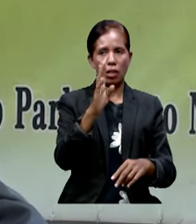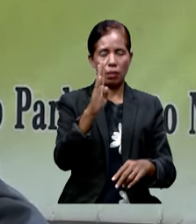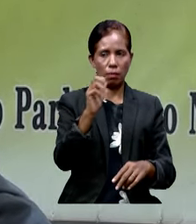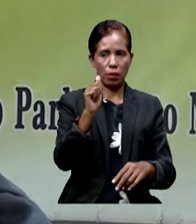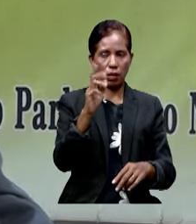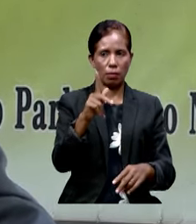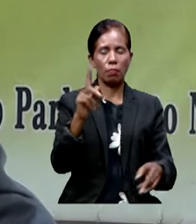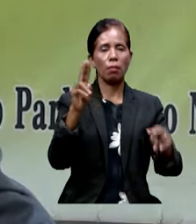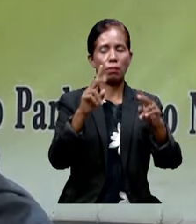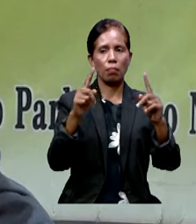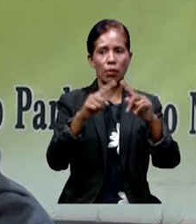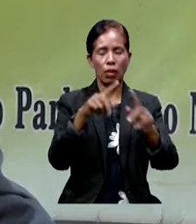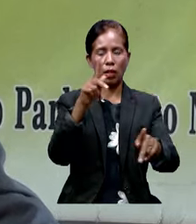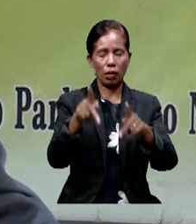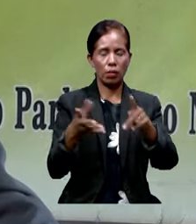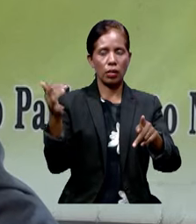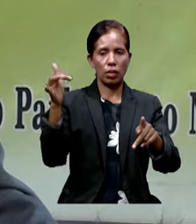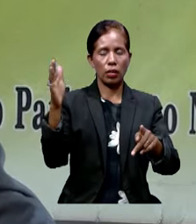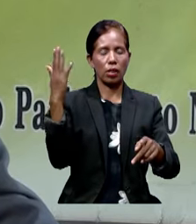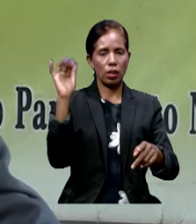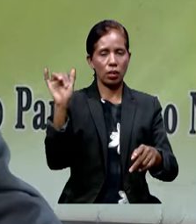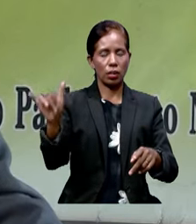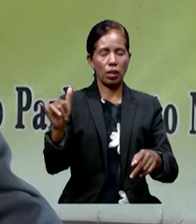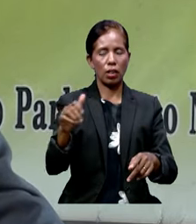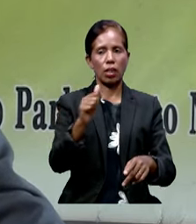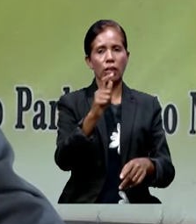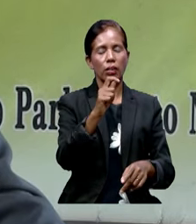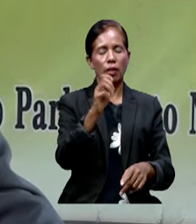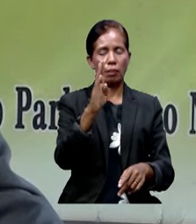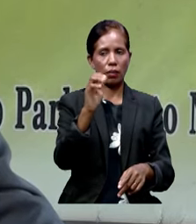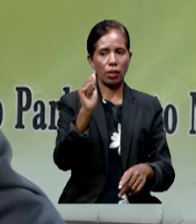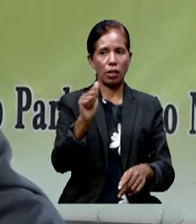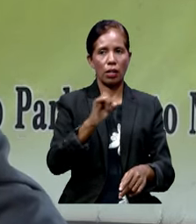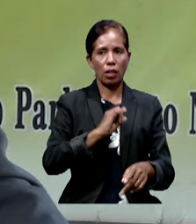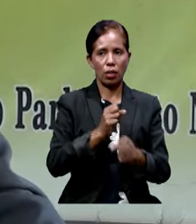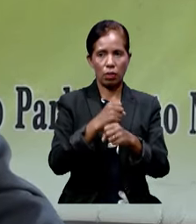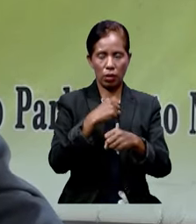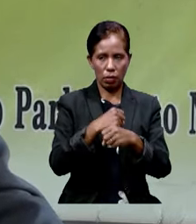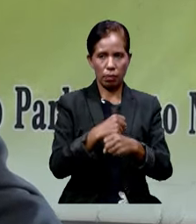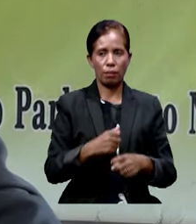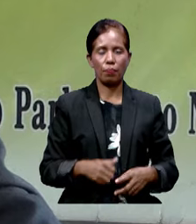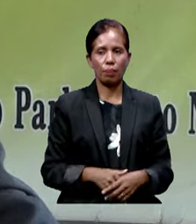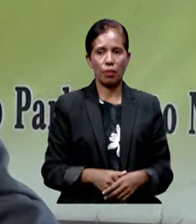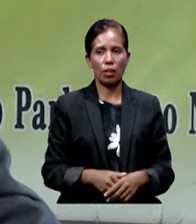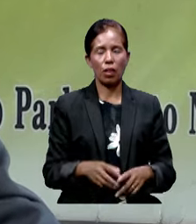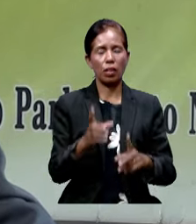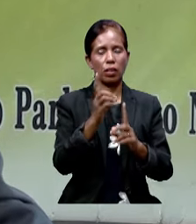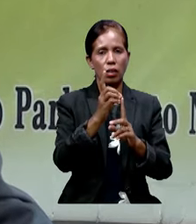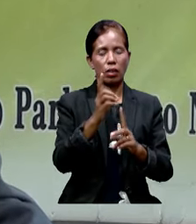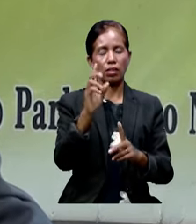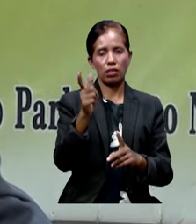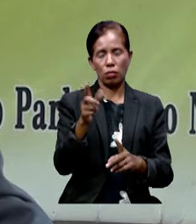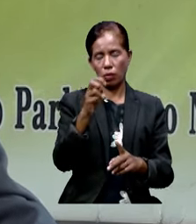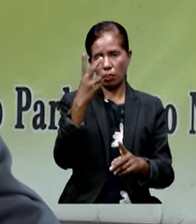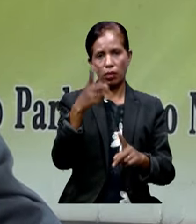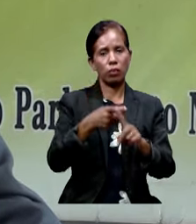ba povo sirai hatabai lebe hela hata sibu sirne moris maka hau hal ia lorong san resin ruang fulan dezembro